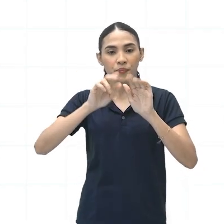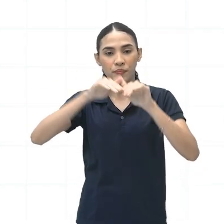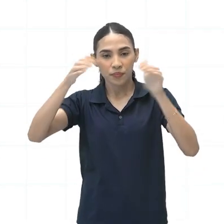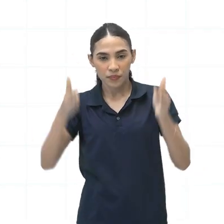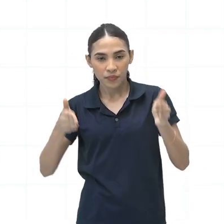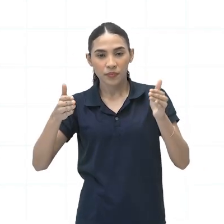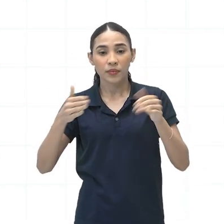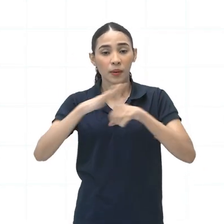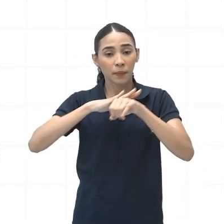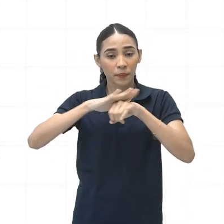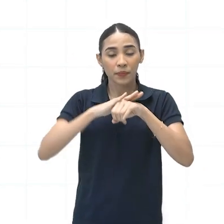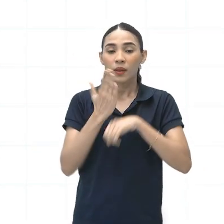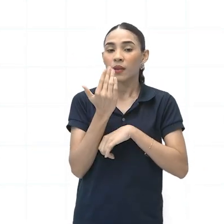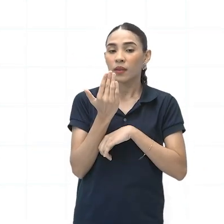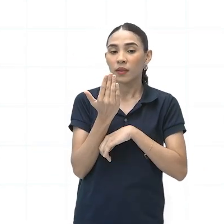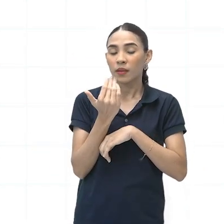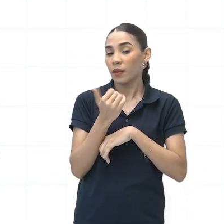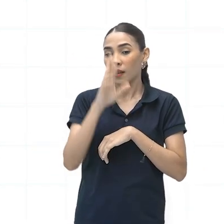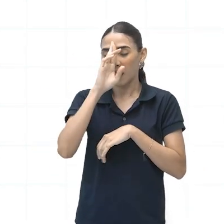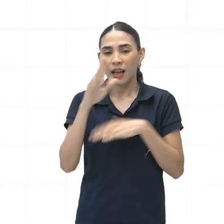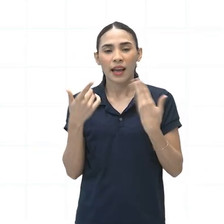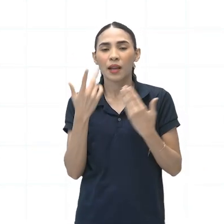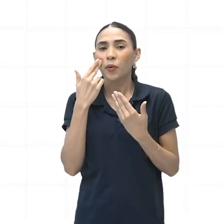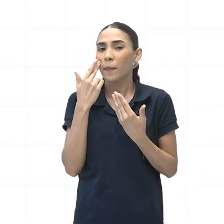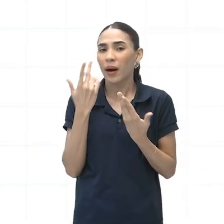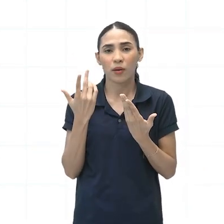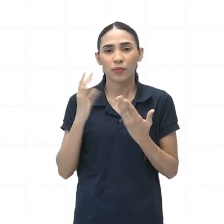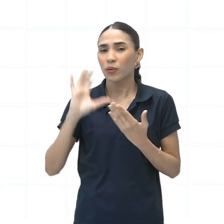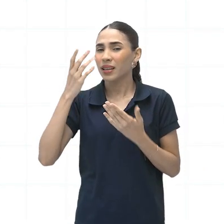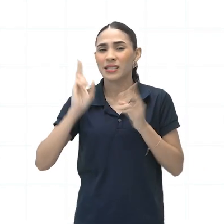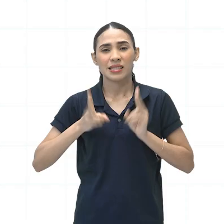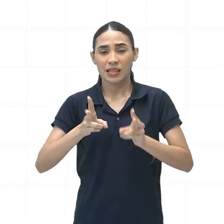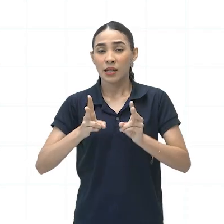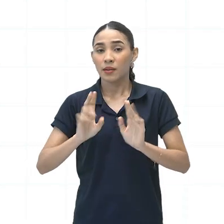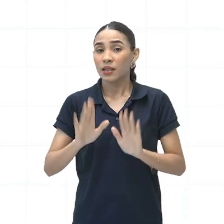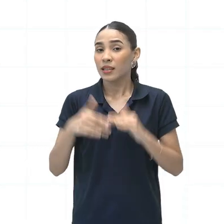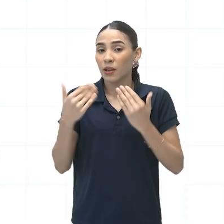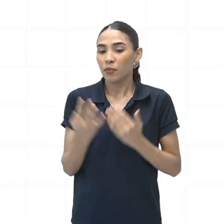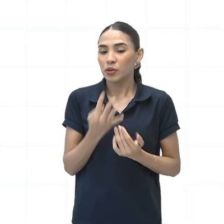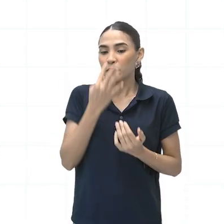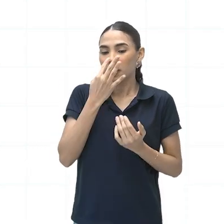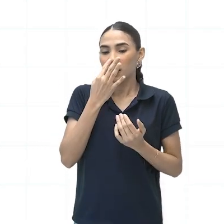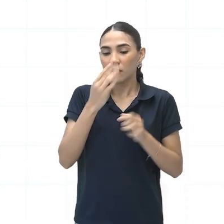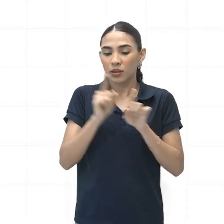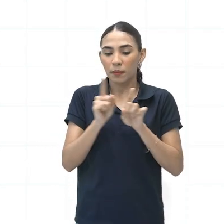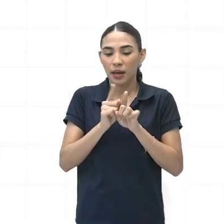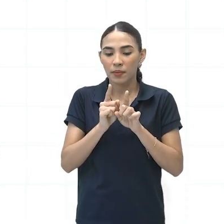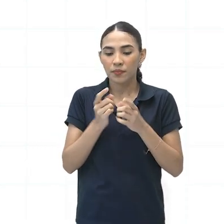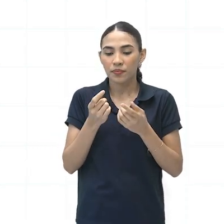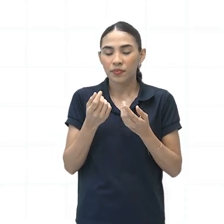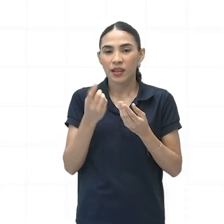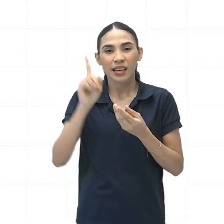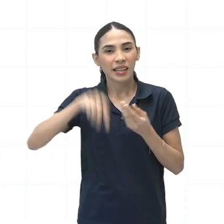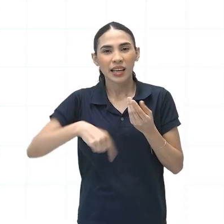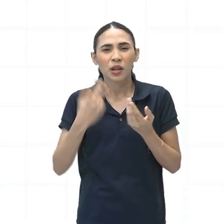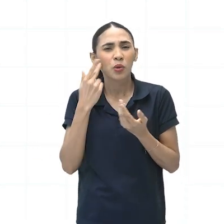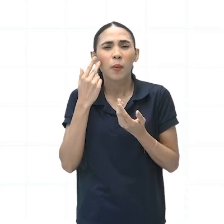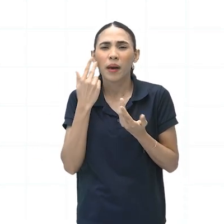conversar e dividir uma refeição é algo que é comum, que é corriqueiro. Então, inspirando-se em algo que é comum, que é corriqueiro, escreve-se